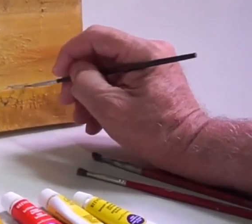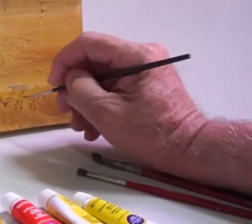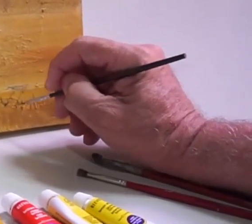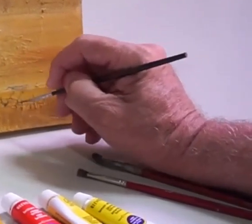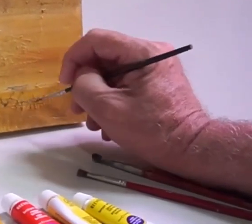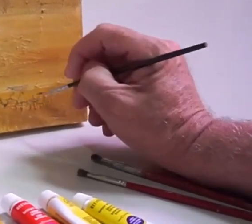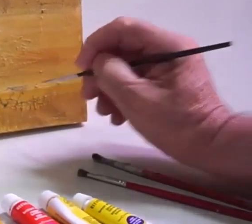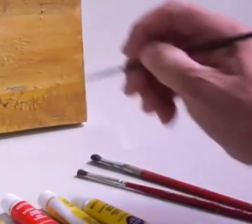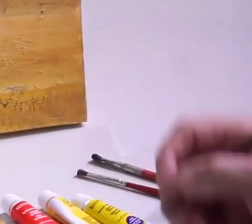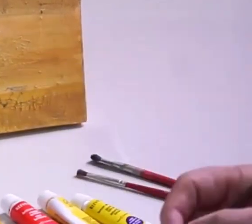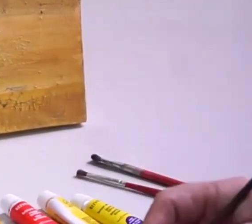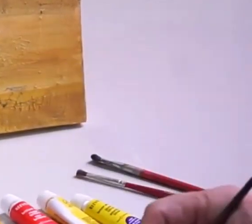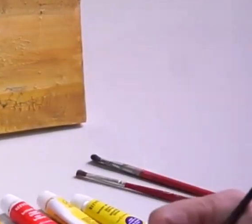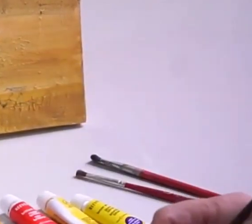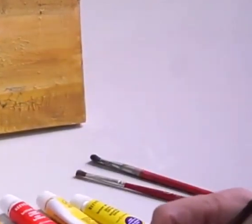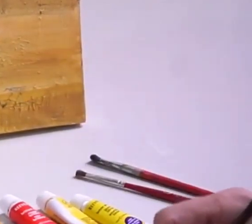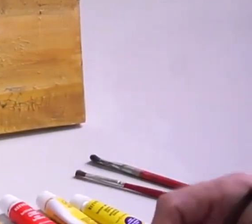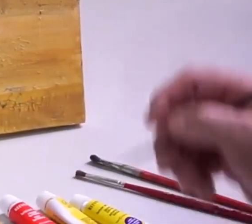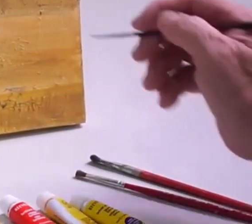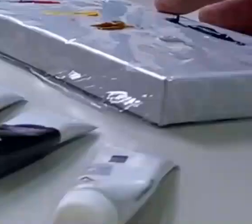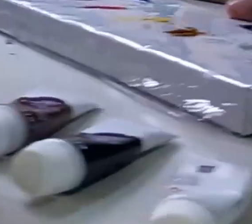Ó, que eu tenho que botar tinta, né?